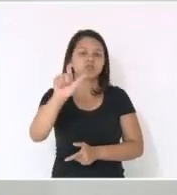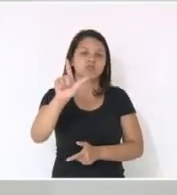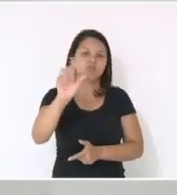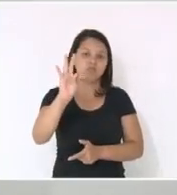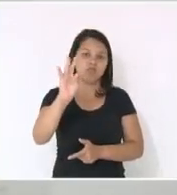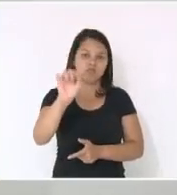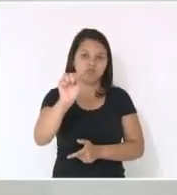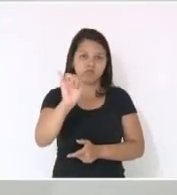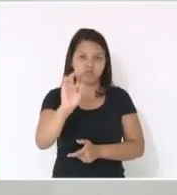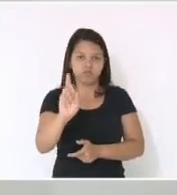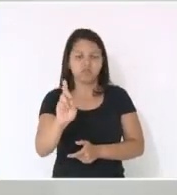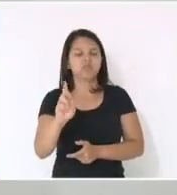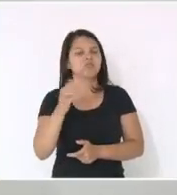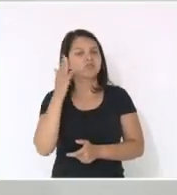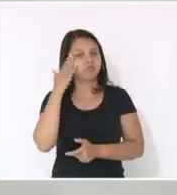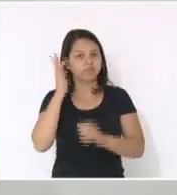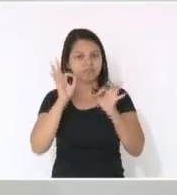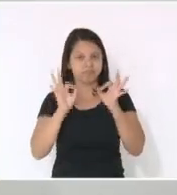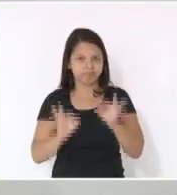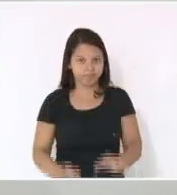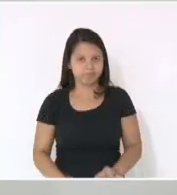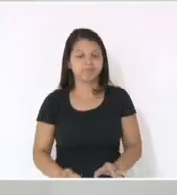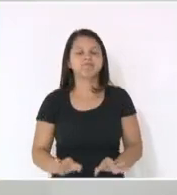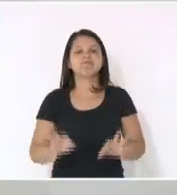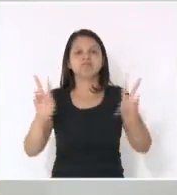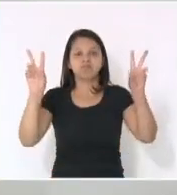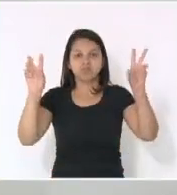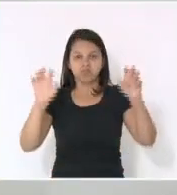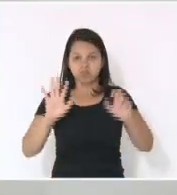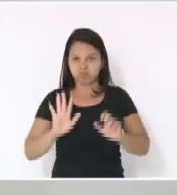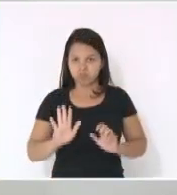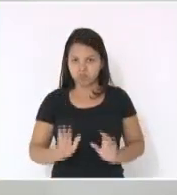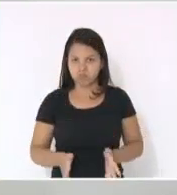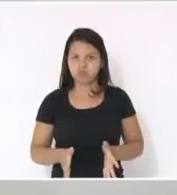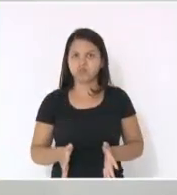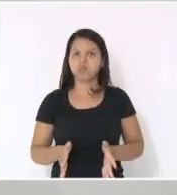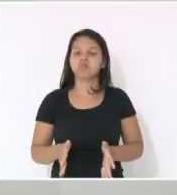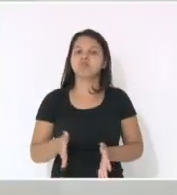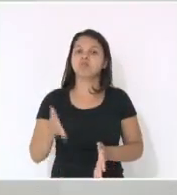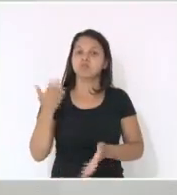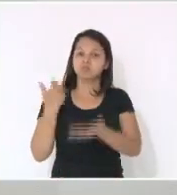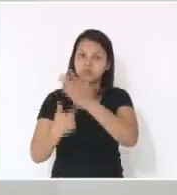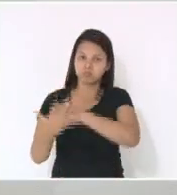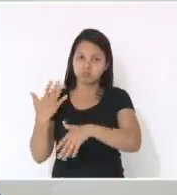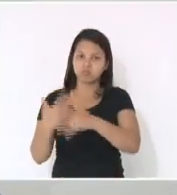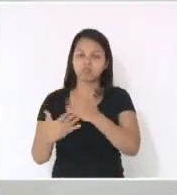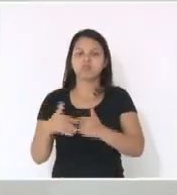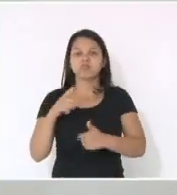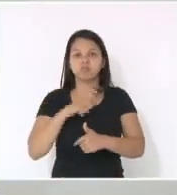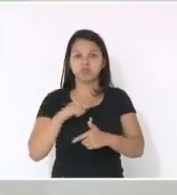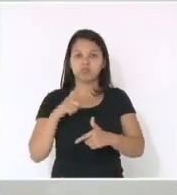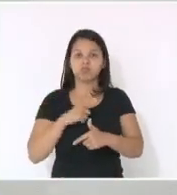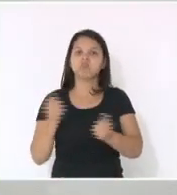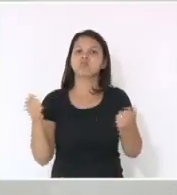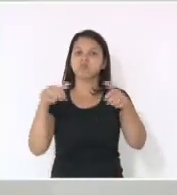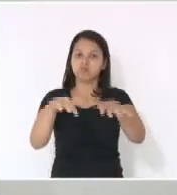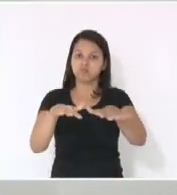a certeza, esta casa já se envolveu, esteve lá, inclusive houve uma audiência em Brasília com